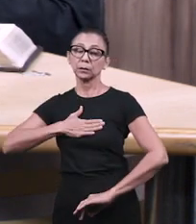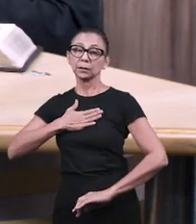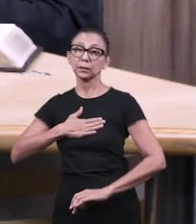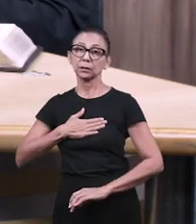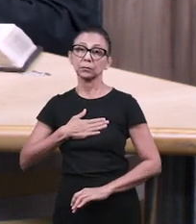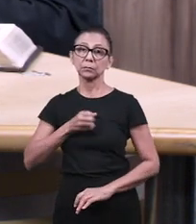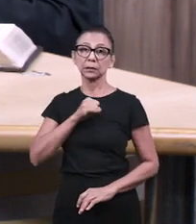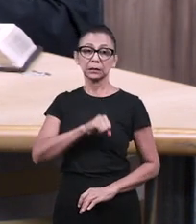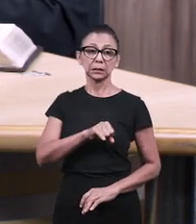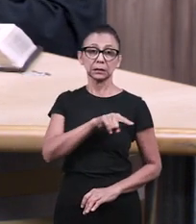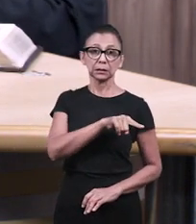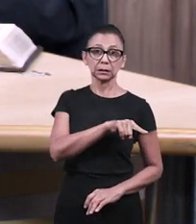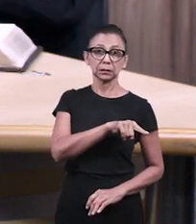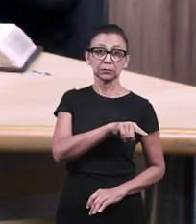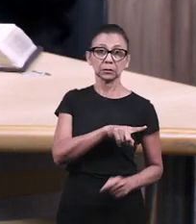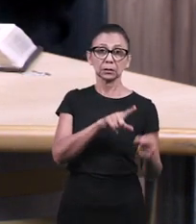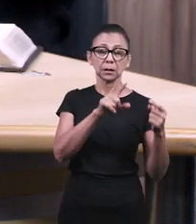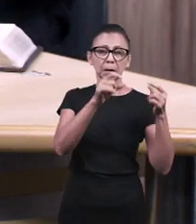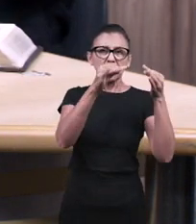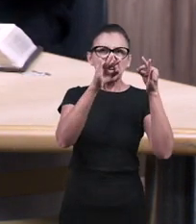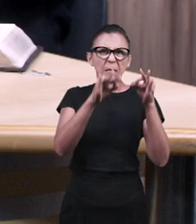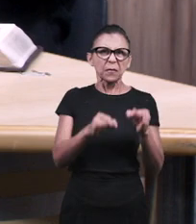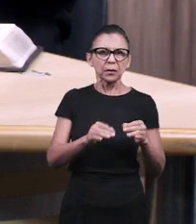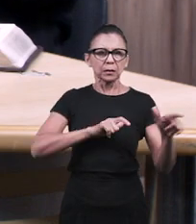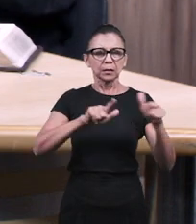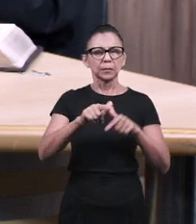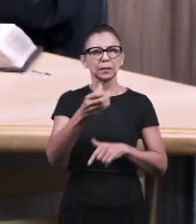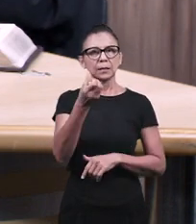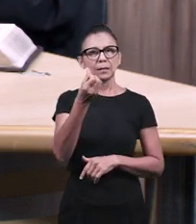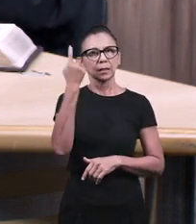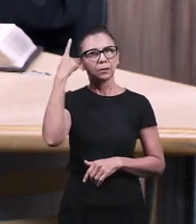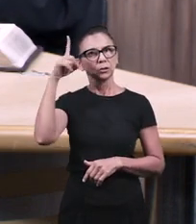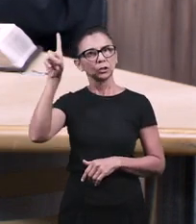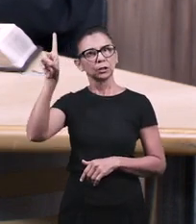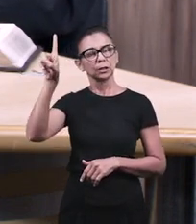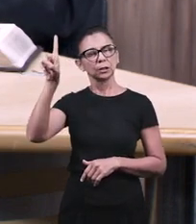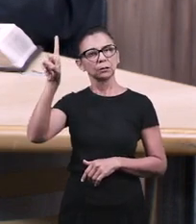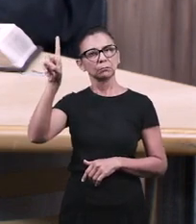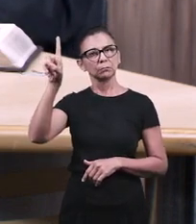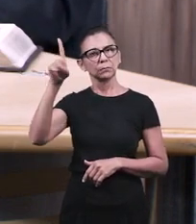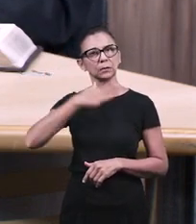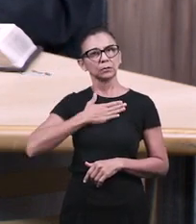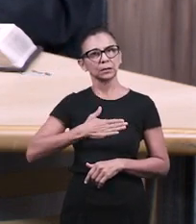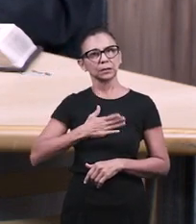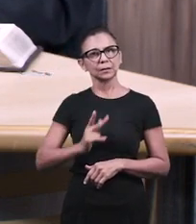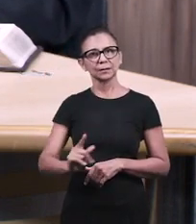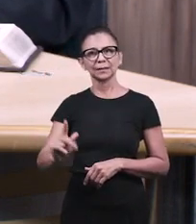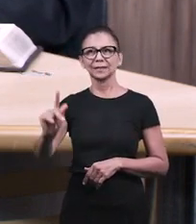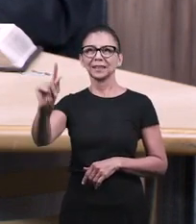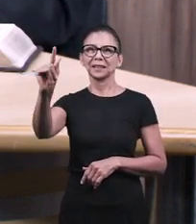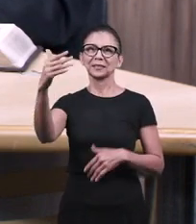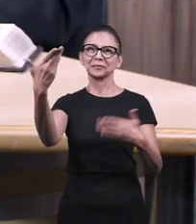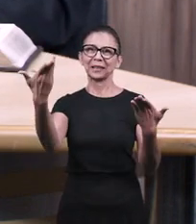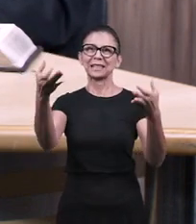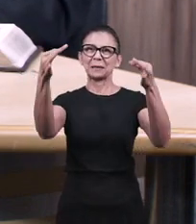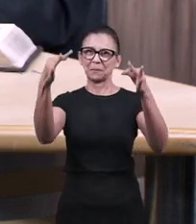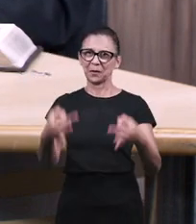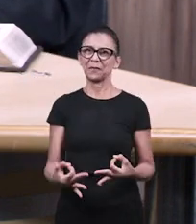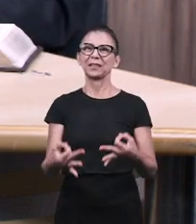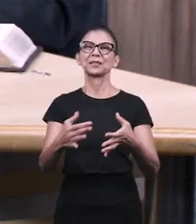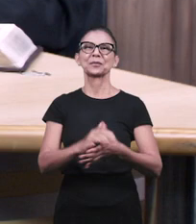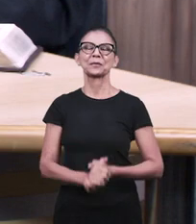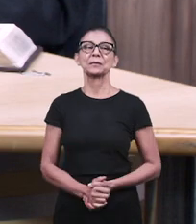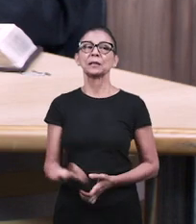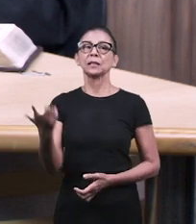se tivesse perfeição, eles trabalhariam 6 dias, descansariam para sempre. Alcançaria a